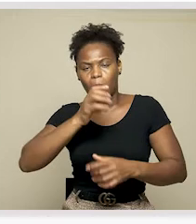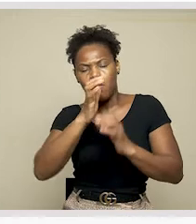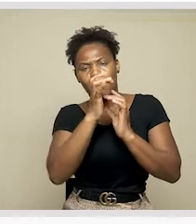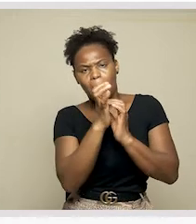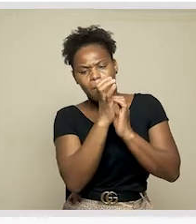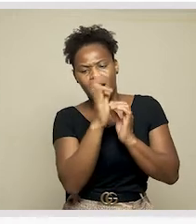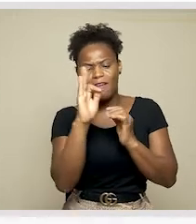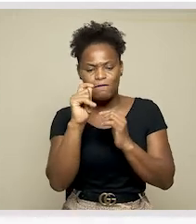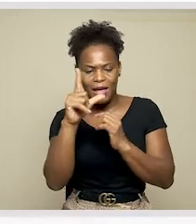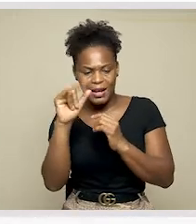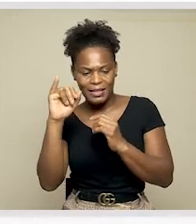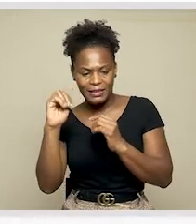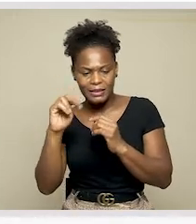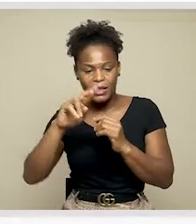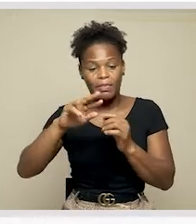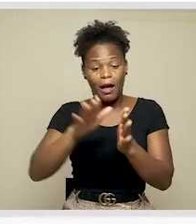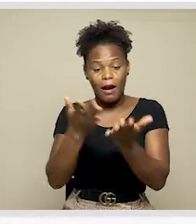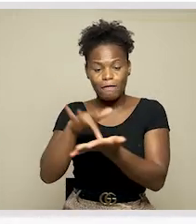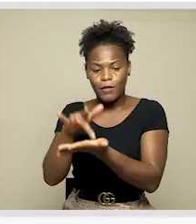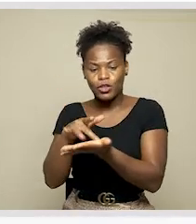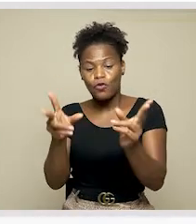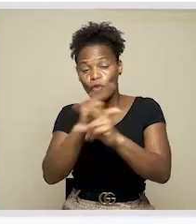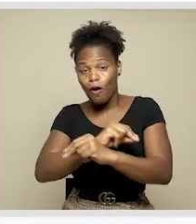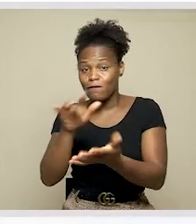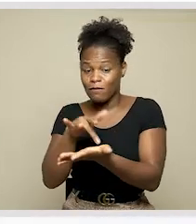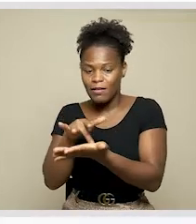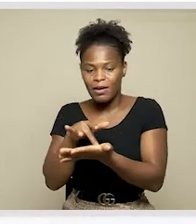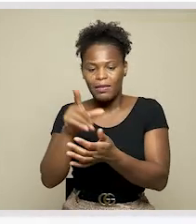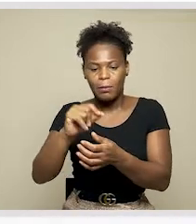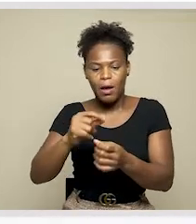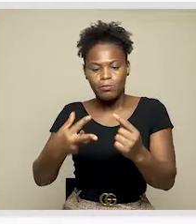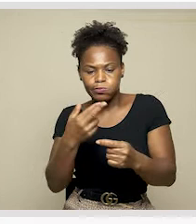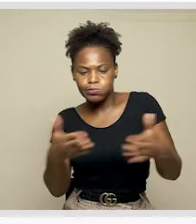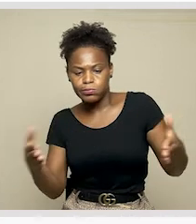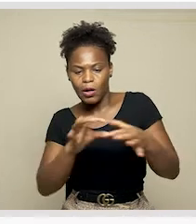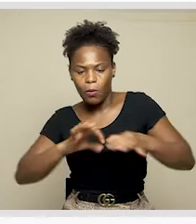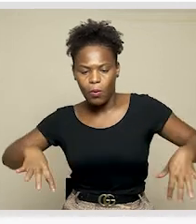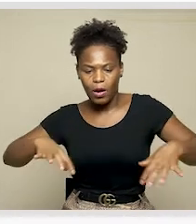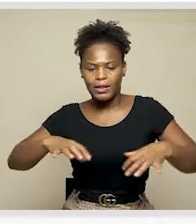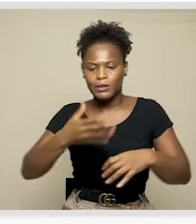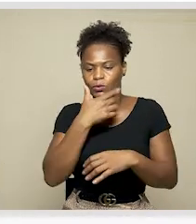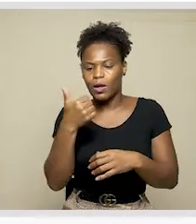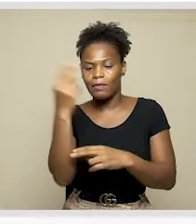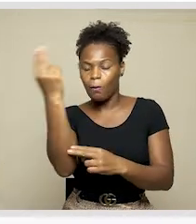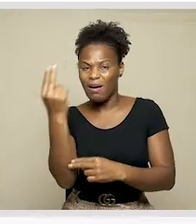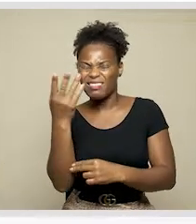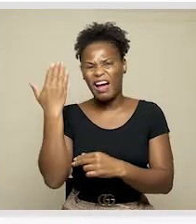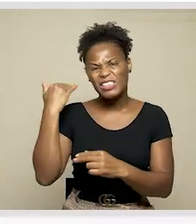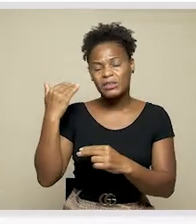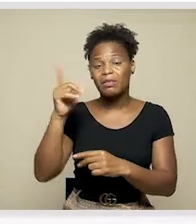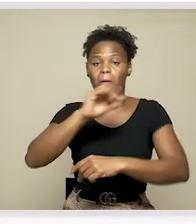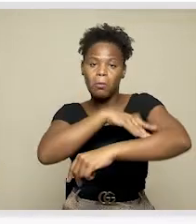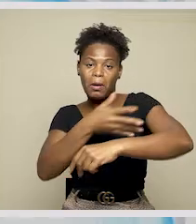e introduz importantes mudanças estético-estilística, técnica e temática na literatura de Cabo Verde.